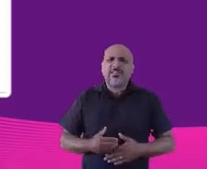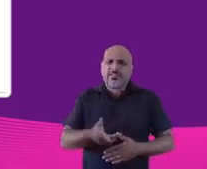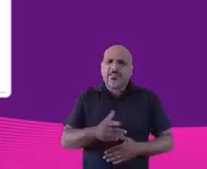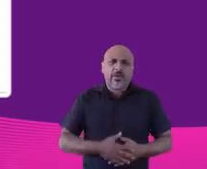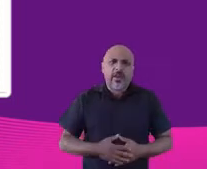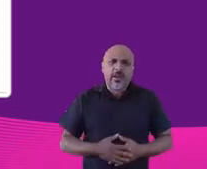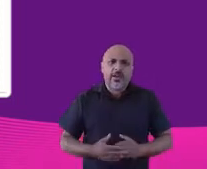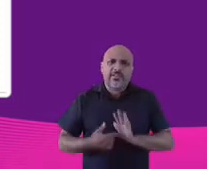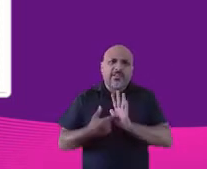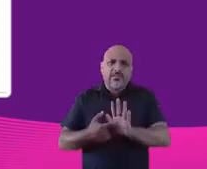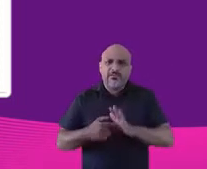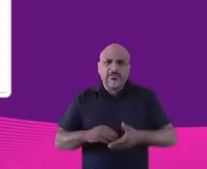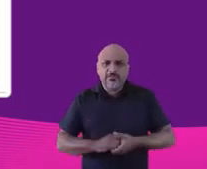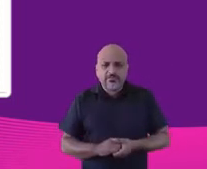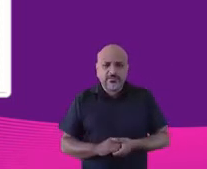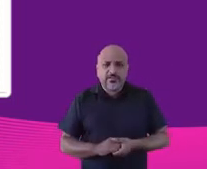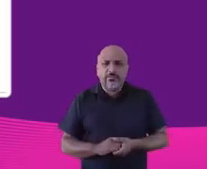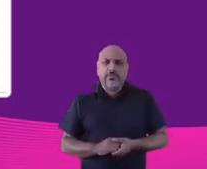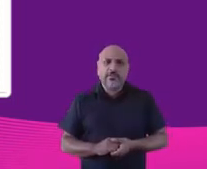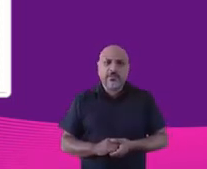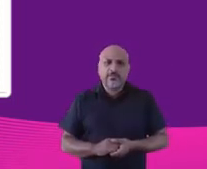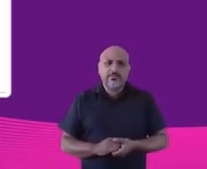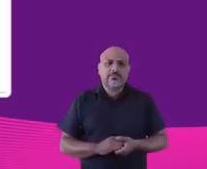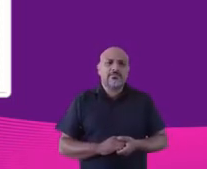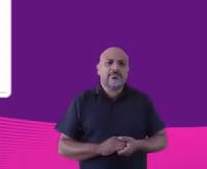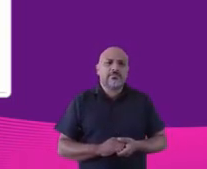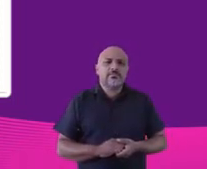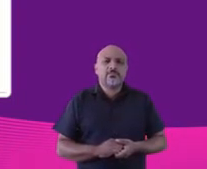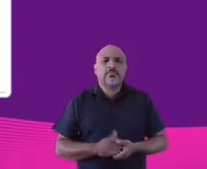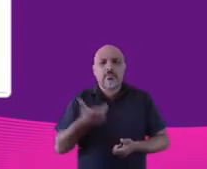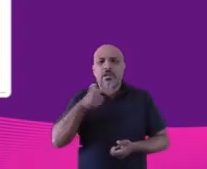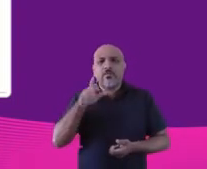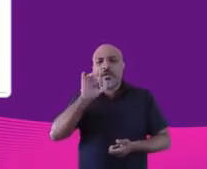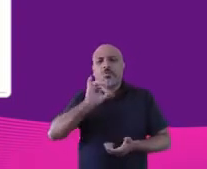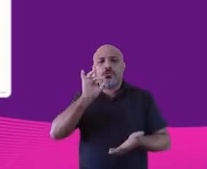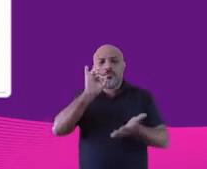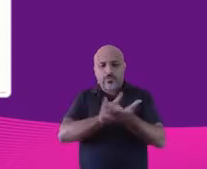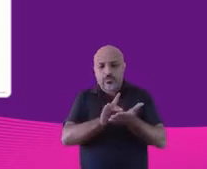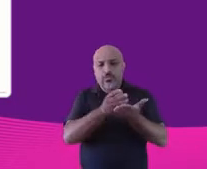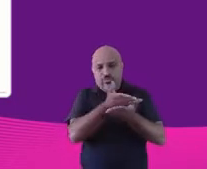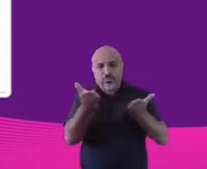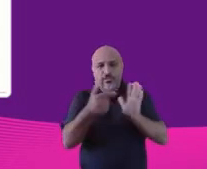manutenção com talidomida e nem fez nenhum tipo de consolidação.